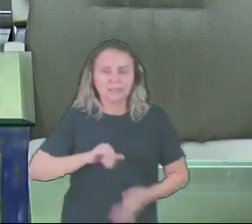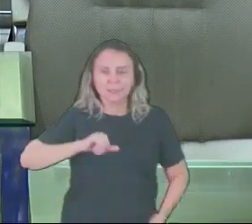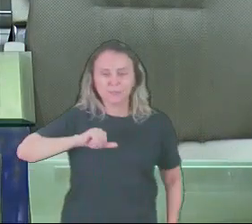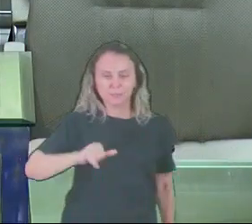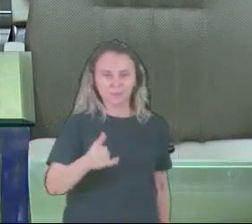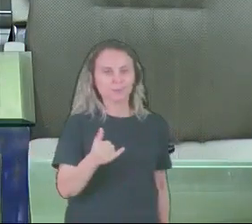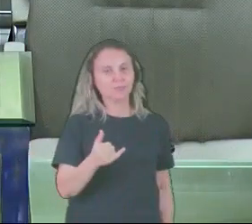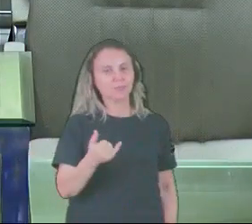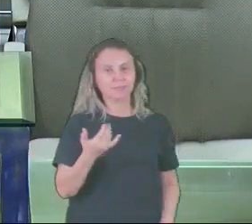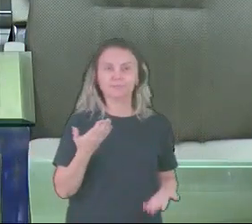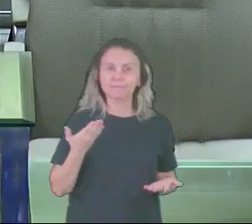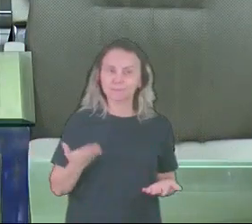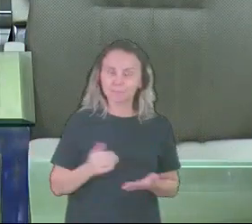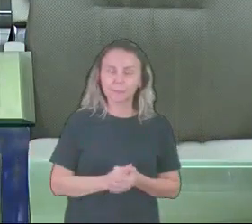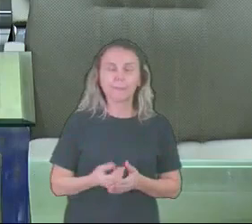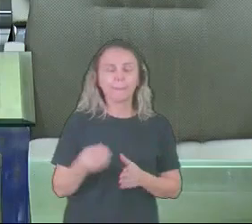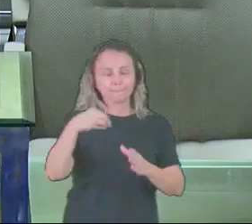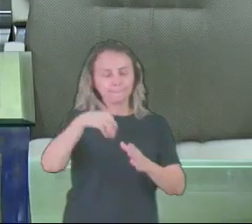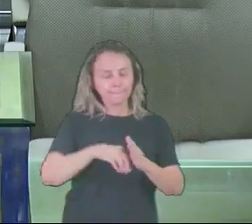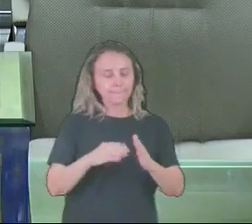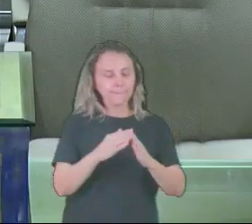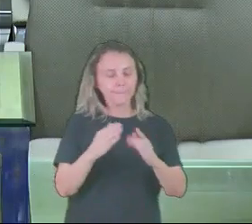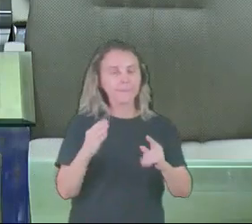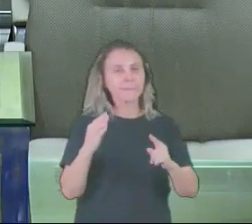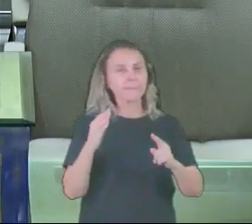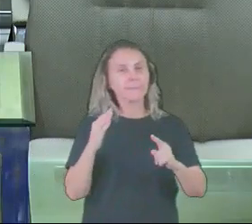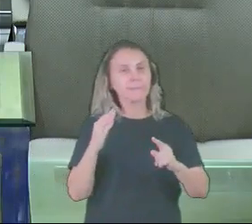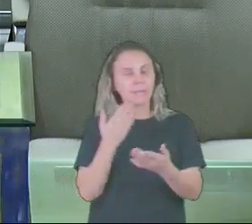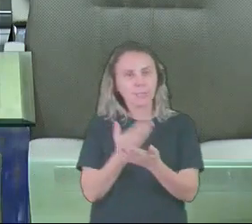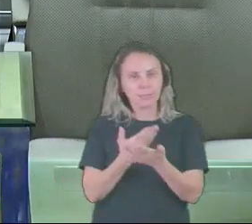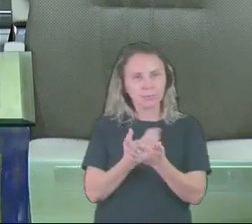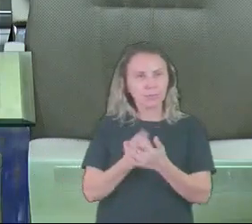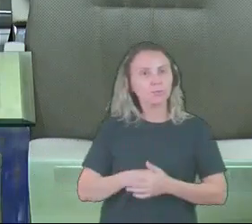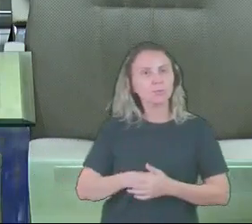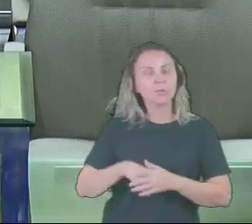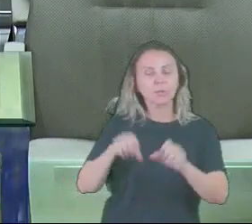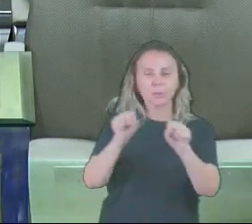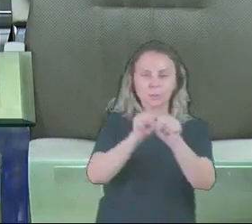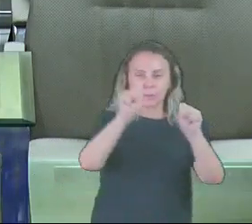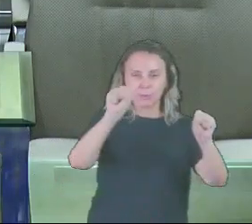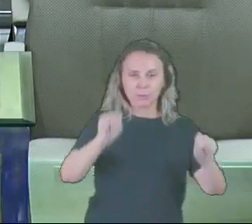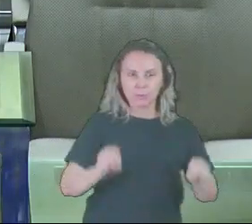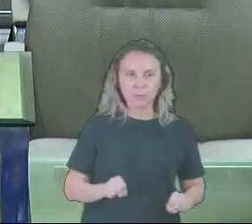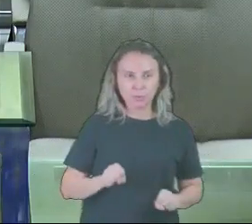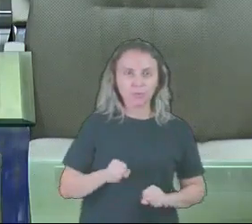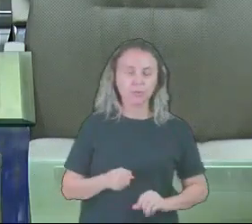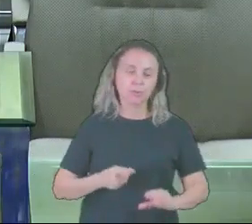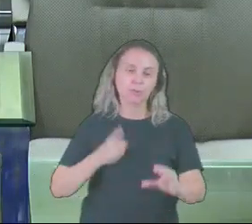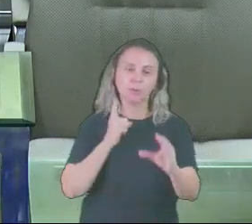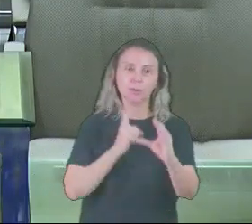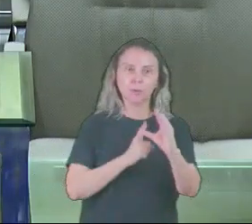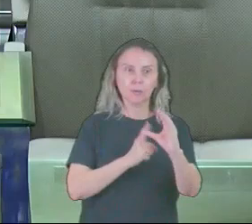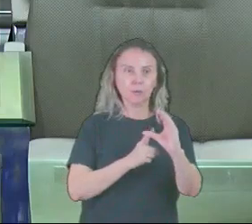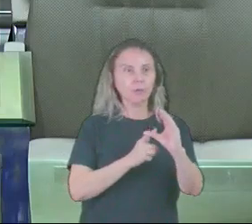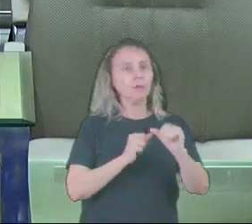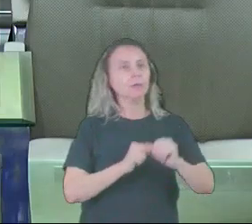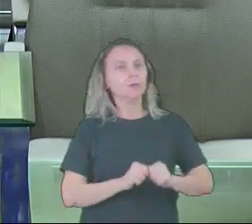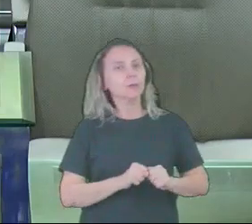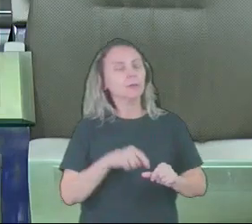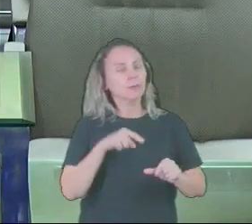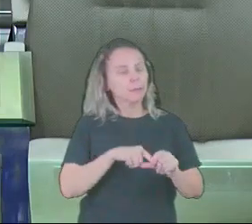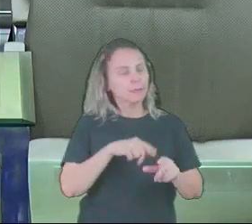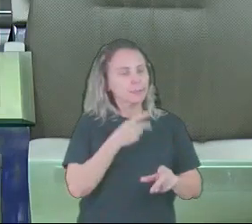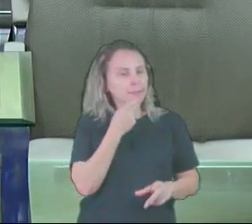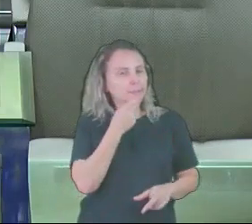dentro das escolas o sistema comunista botou numa banca rota o respeito pela